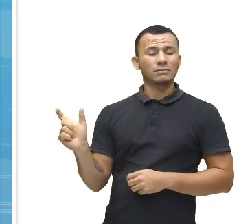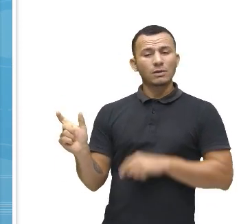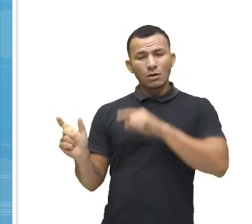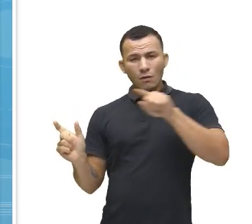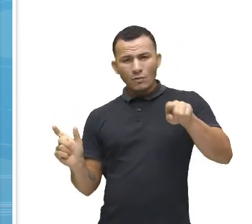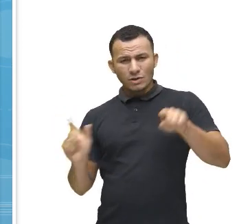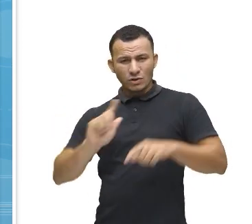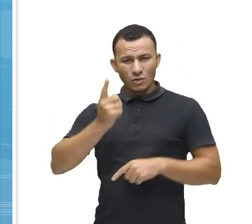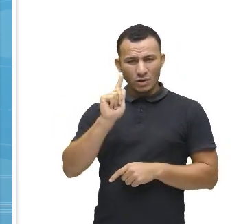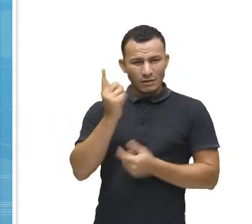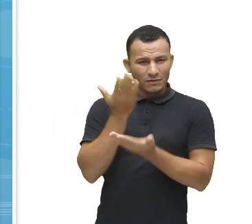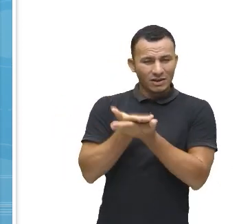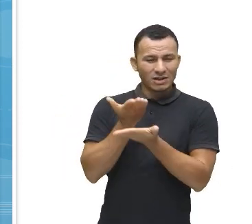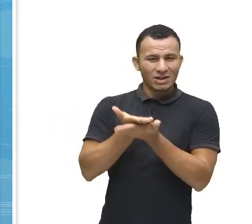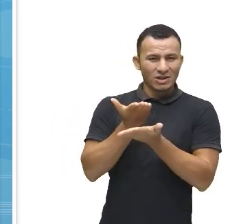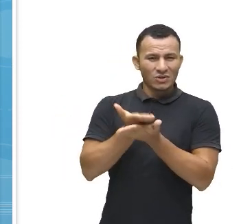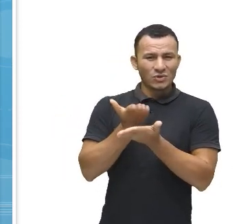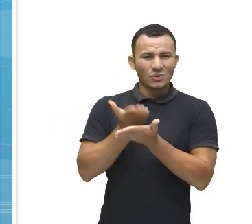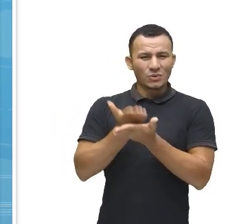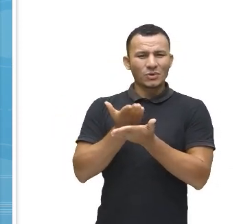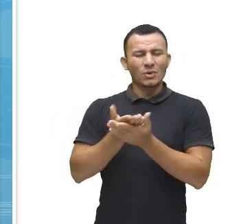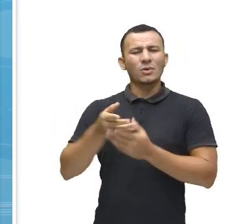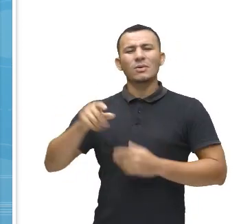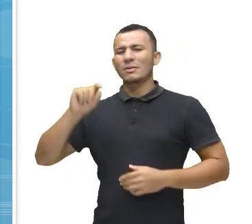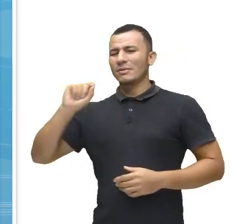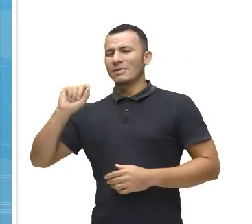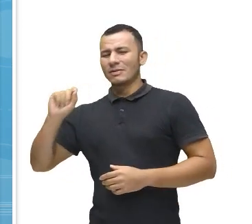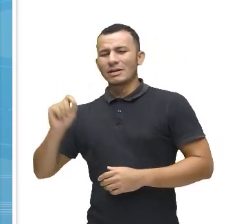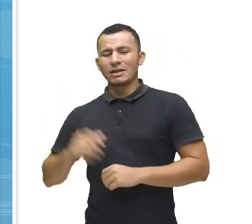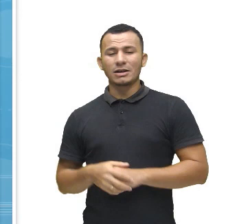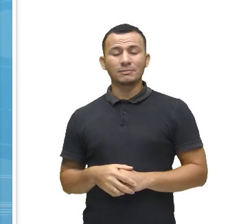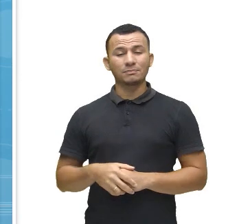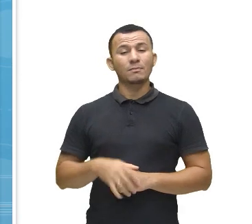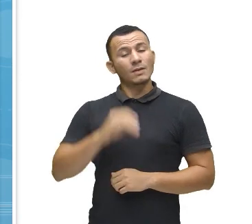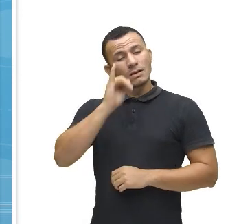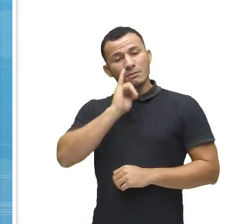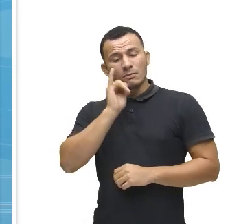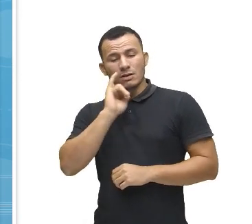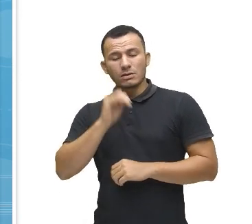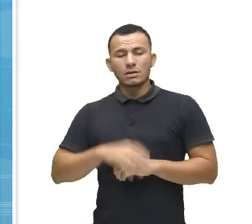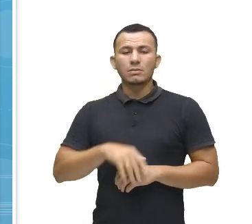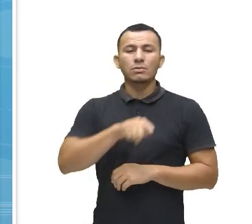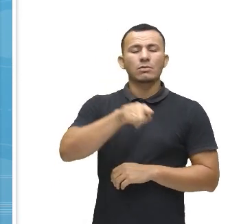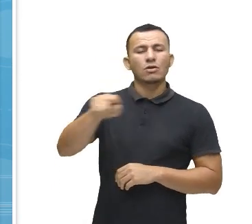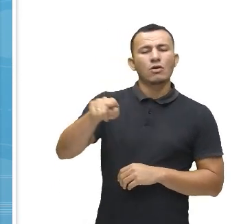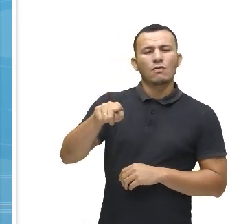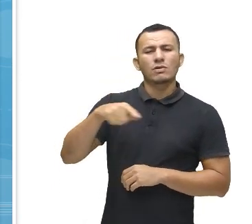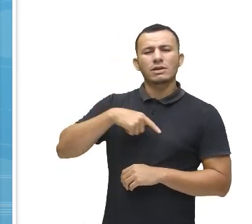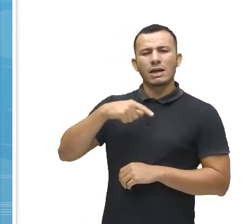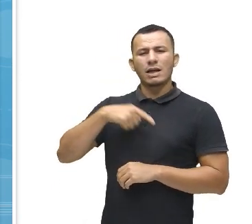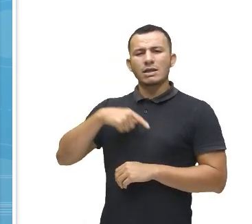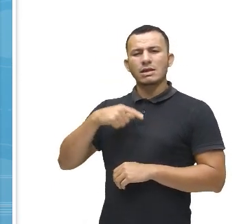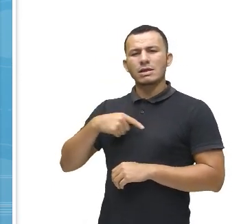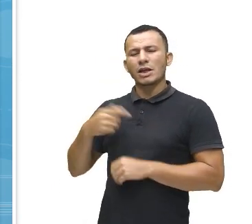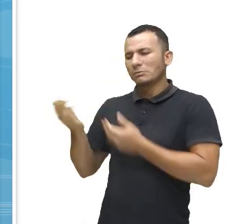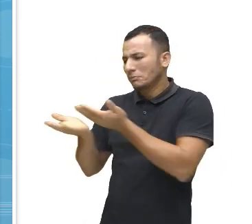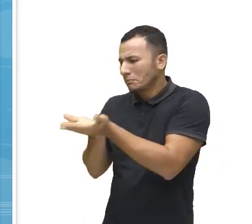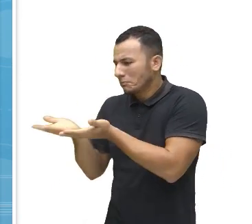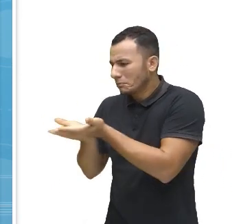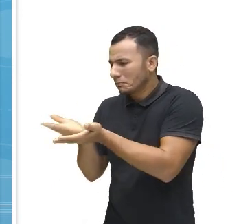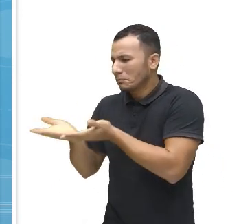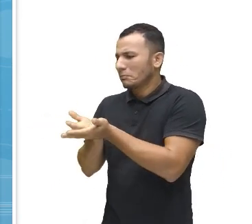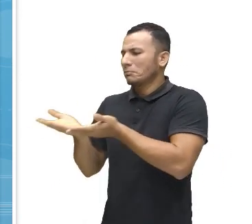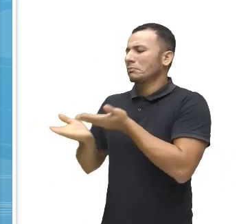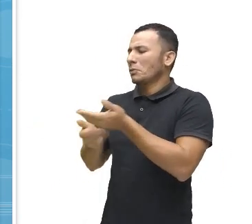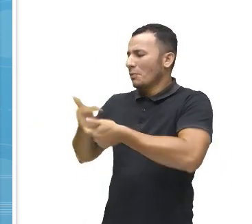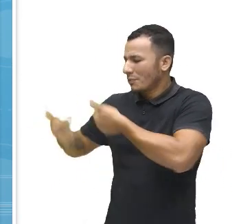aula de geografia, que a economia de subsistência é quando você produz tudo o que é necessário para sua